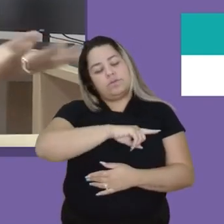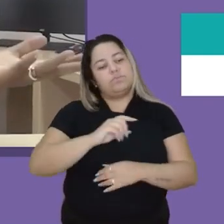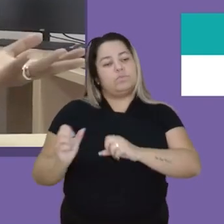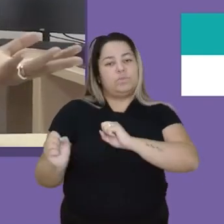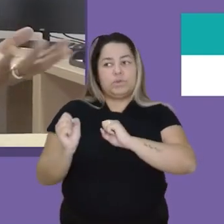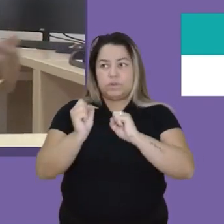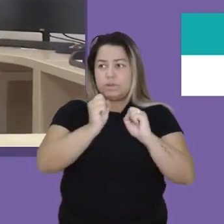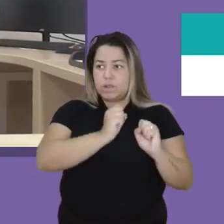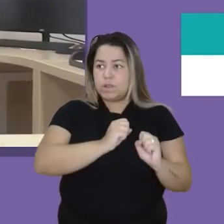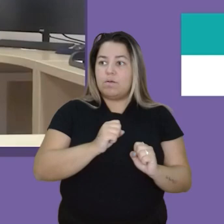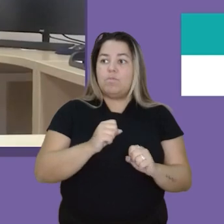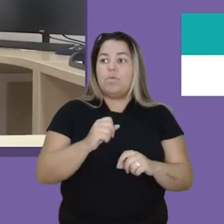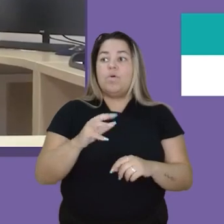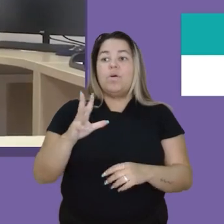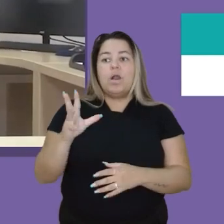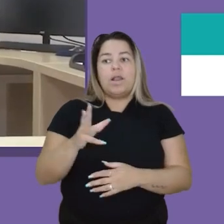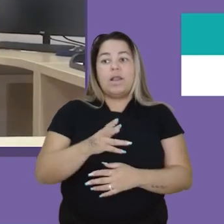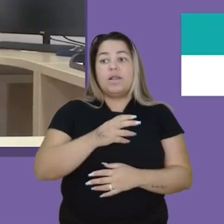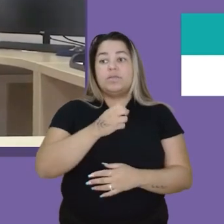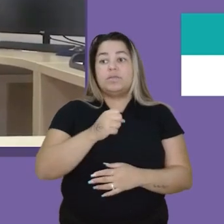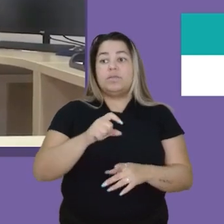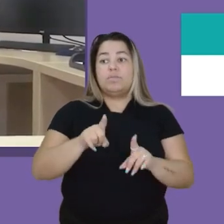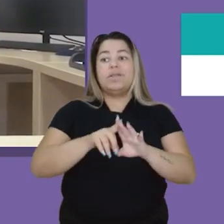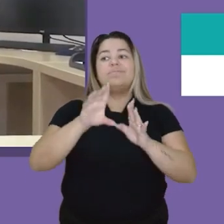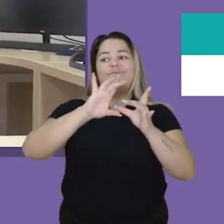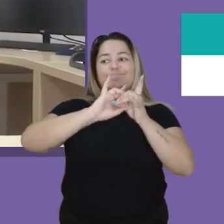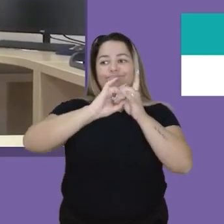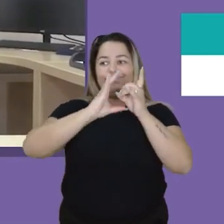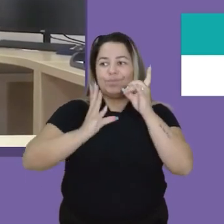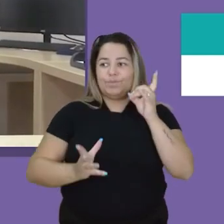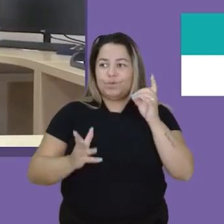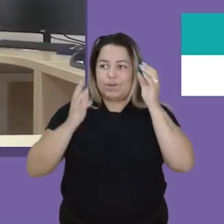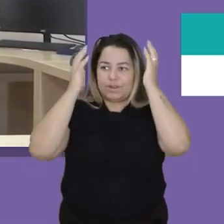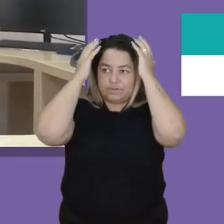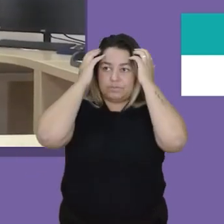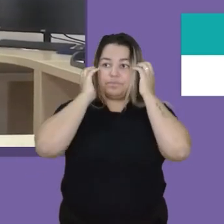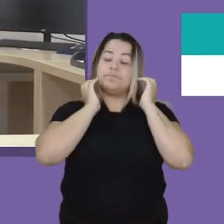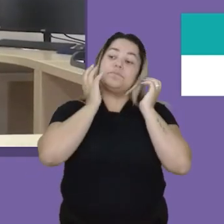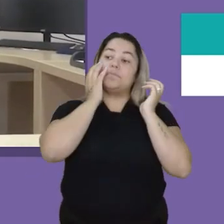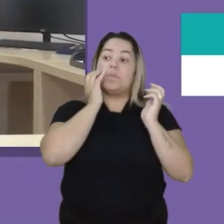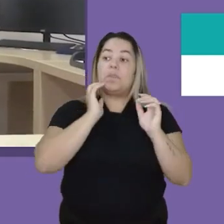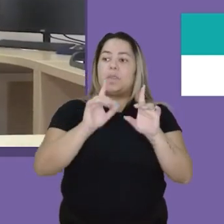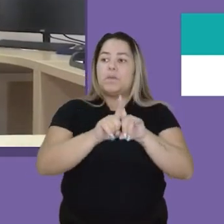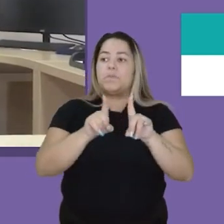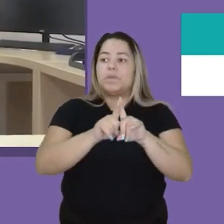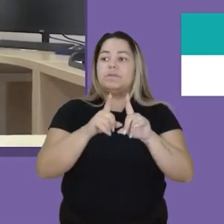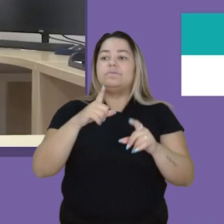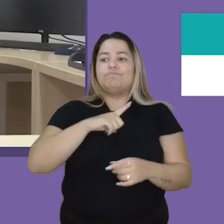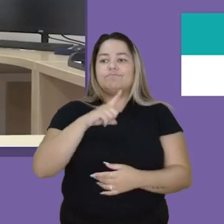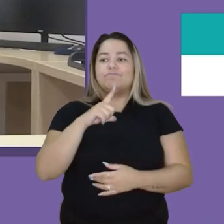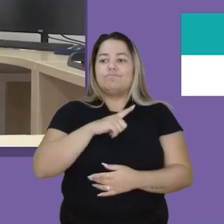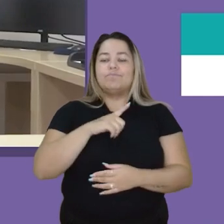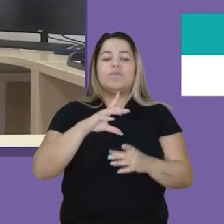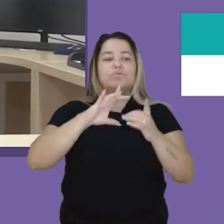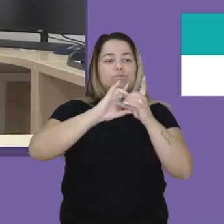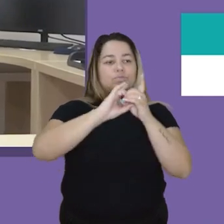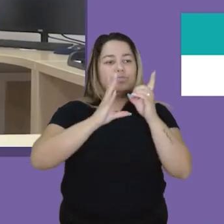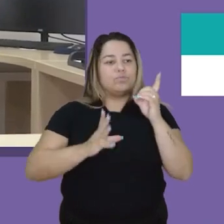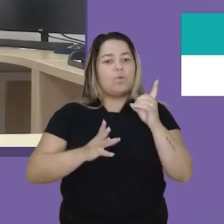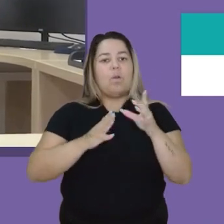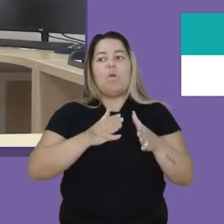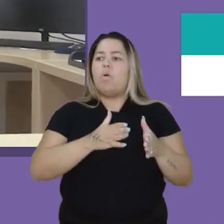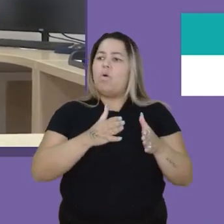resgatar. Mas para isso é preciso ter democracia. É preciso que haja democracia. Num